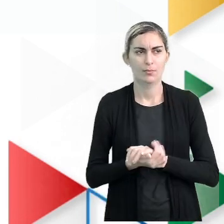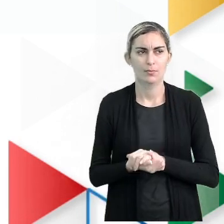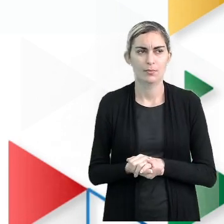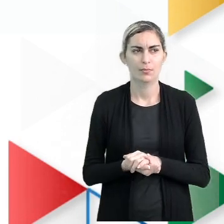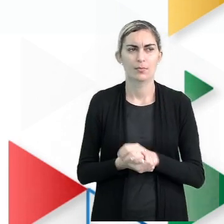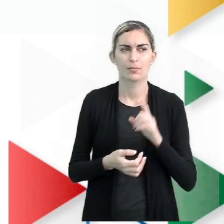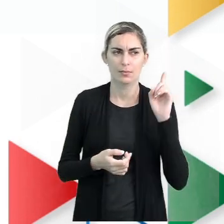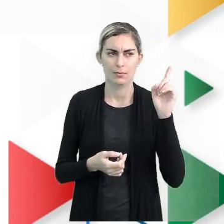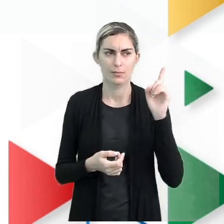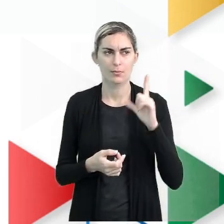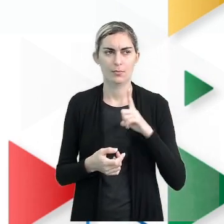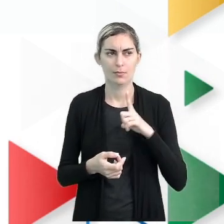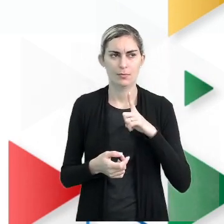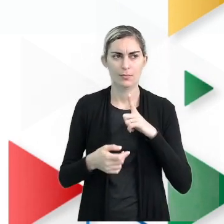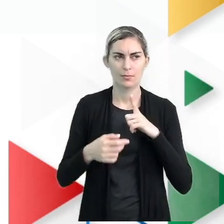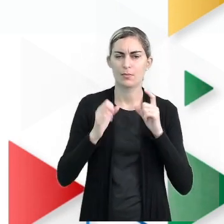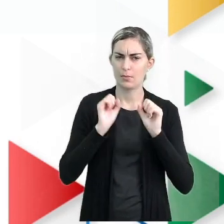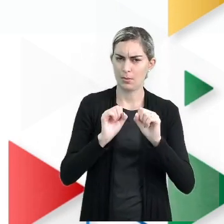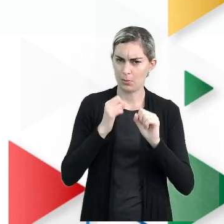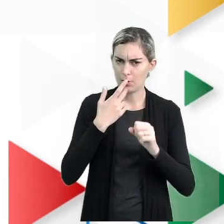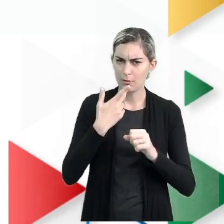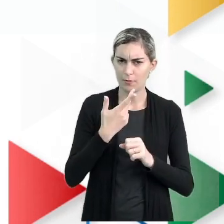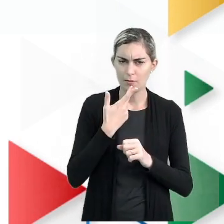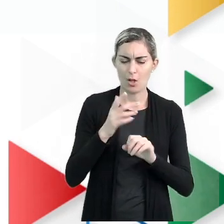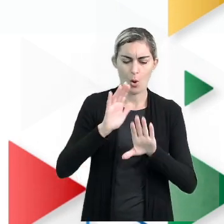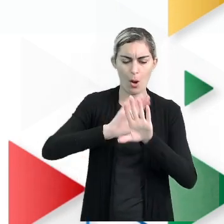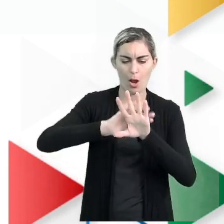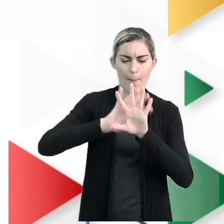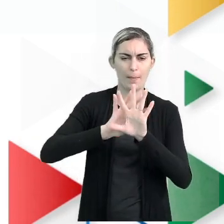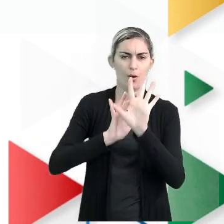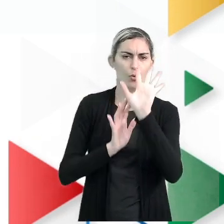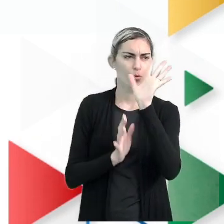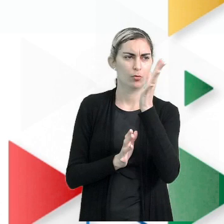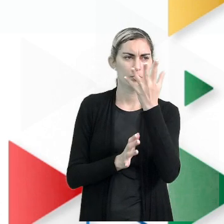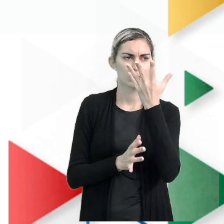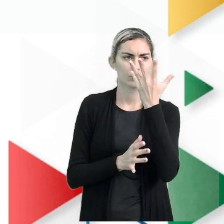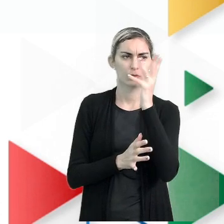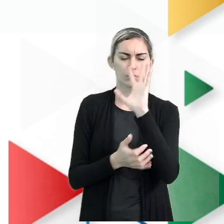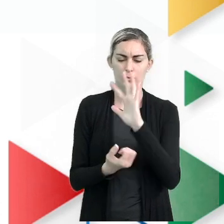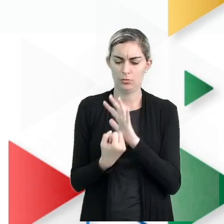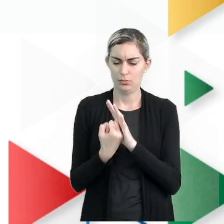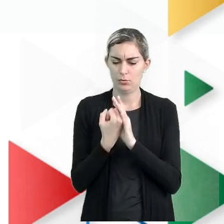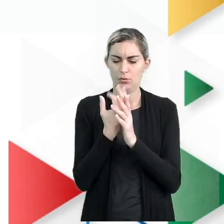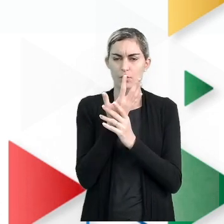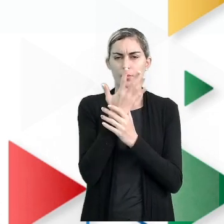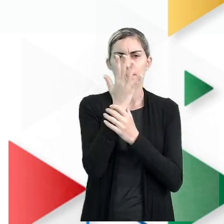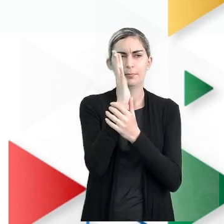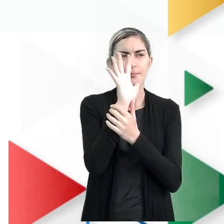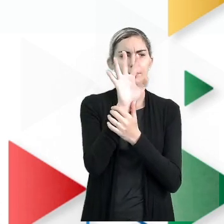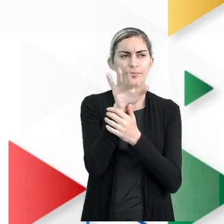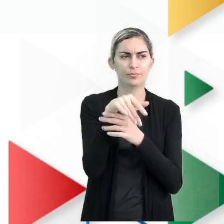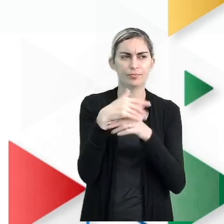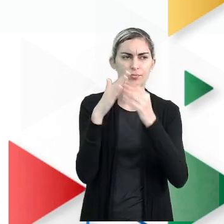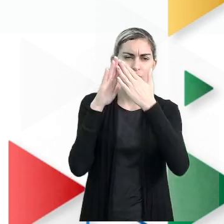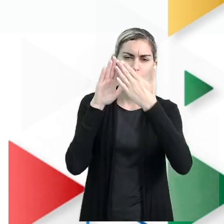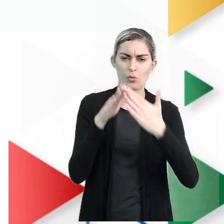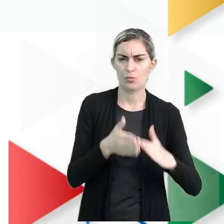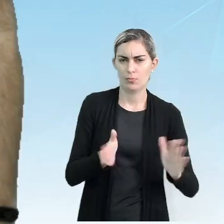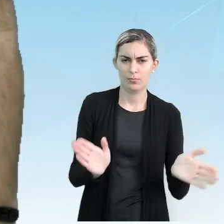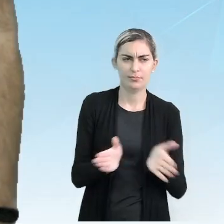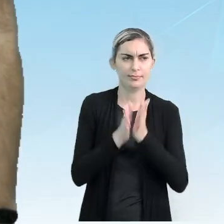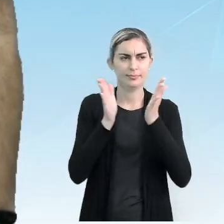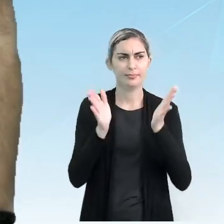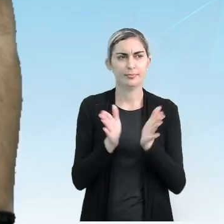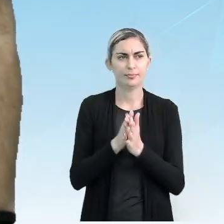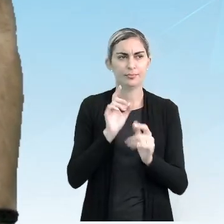Aqui tem, posso falar? Aí tem uma mão que emerge, olha aí, da favela, do povo pobre. O que é esse